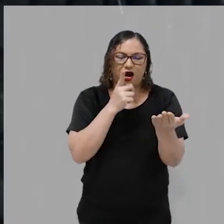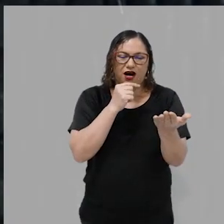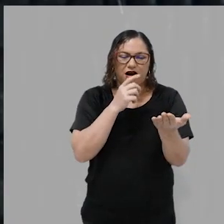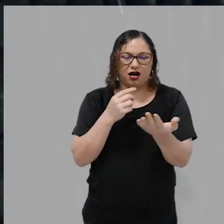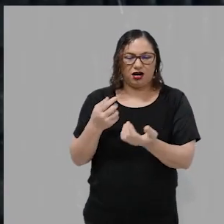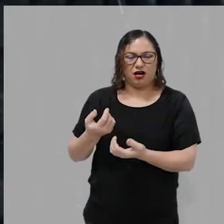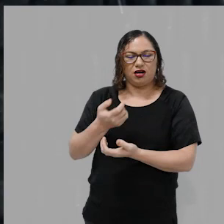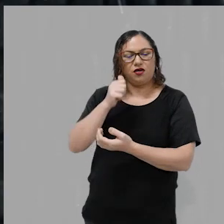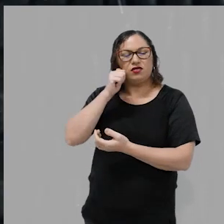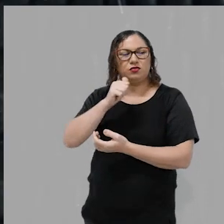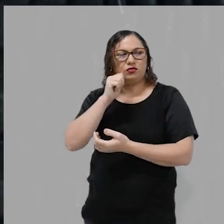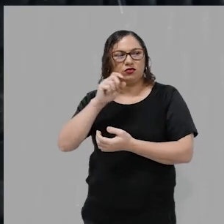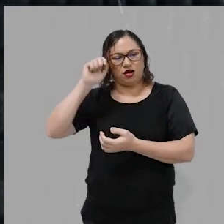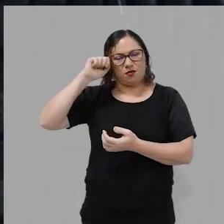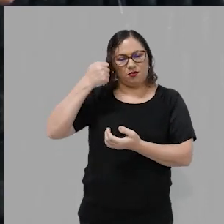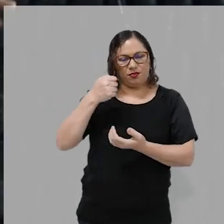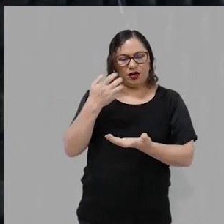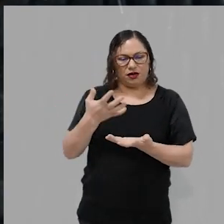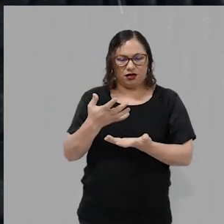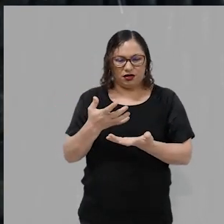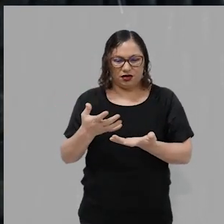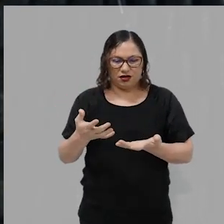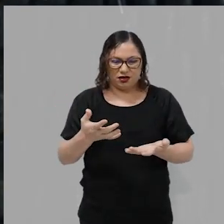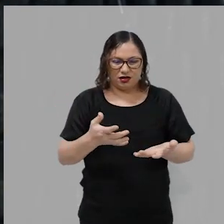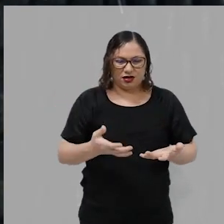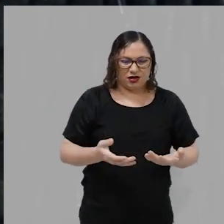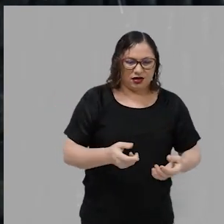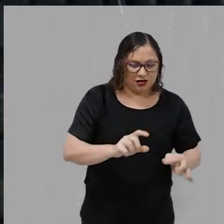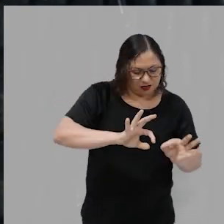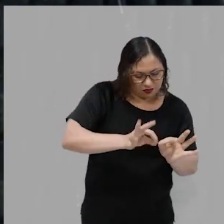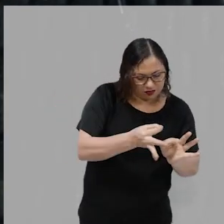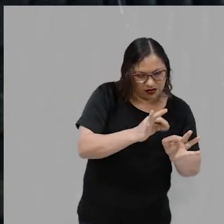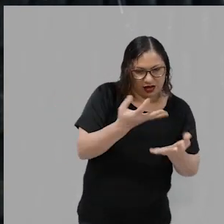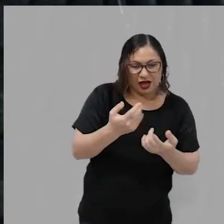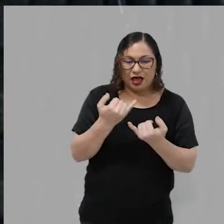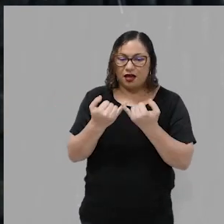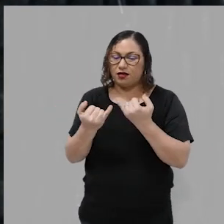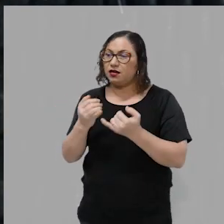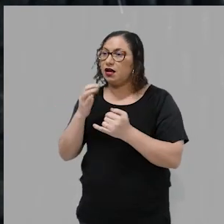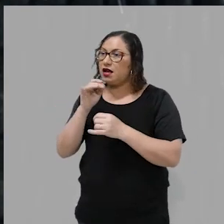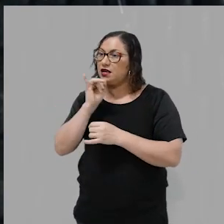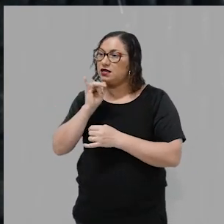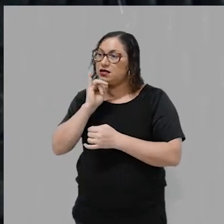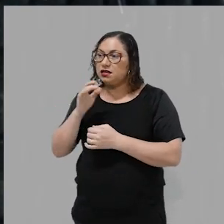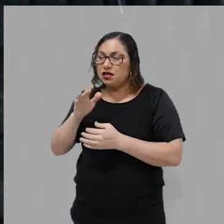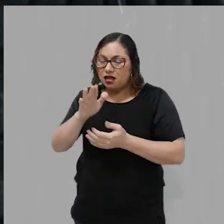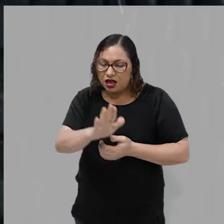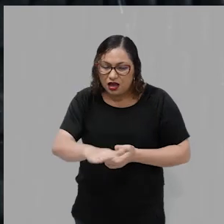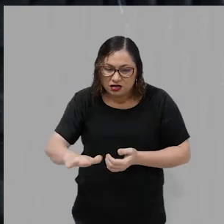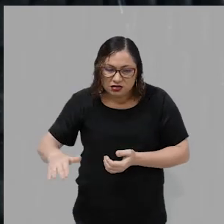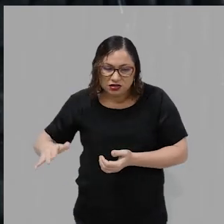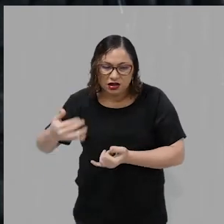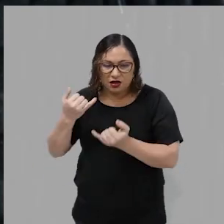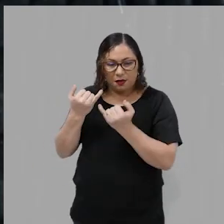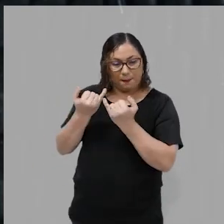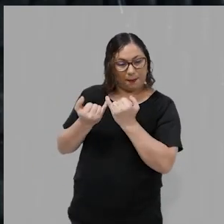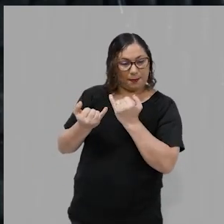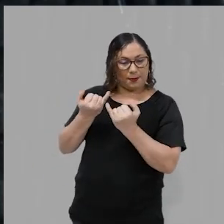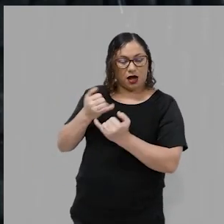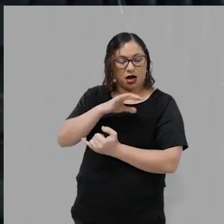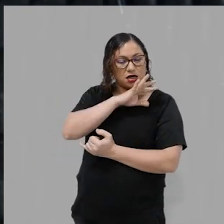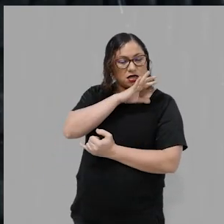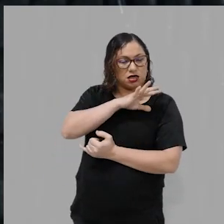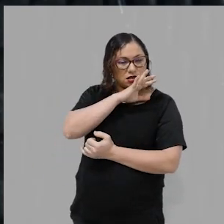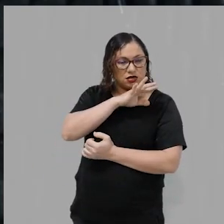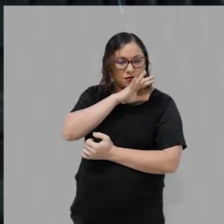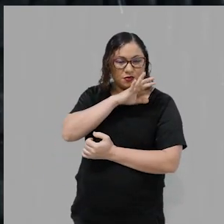pretas costurando junto com ela e as crianças brincando como se fossem bichinhos no meio da sala. Eu estou deixando bem claro para você fazer a interpretação disso aqui e entender por que Debré